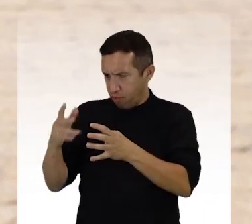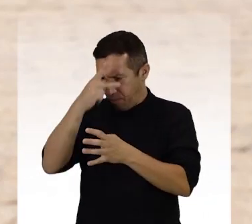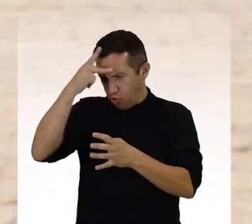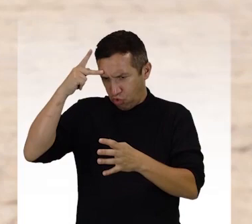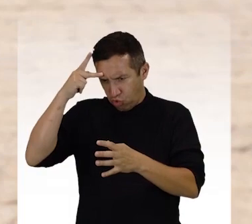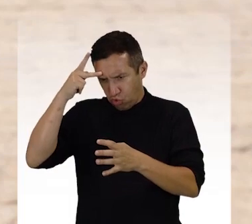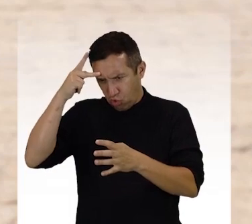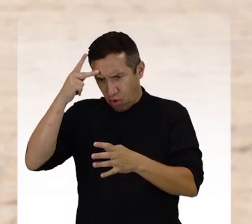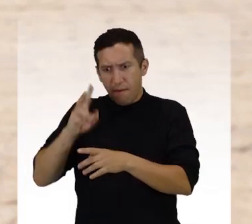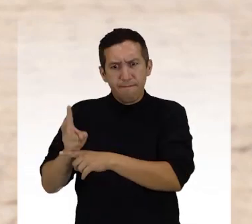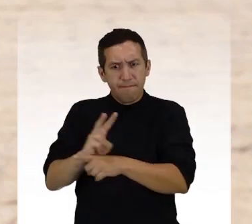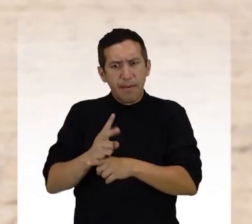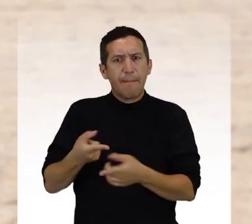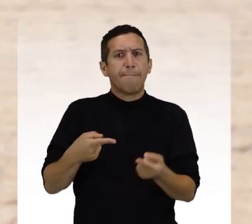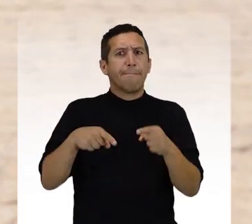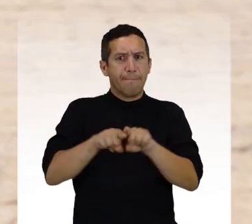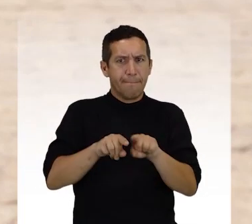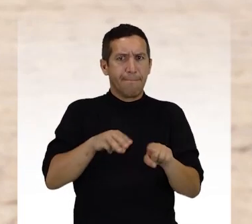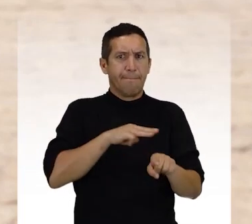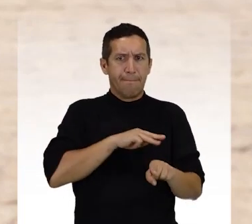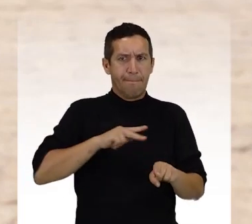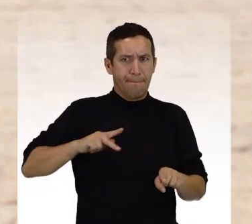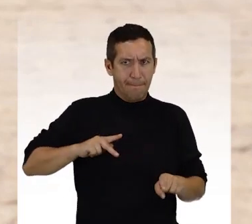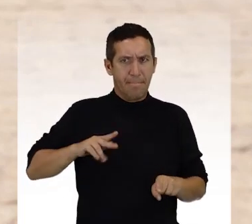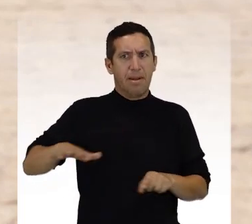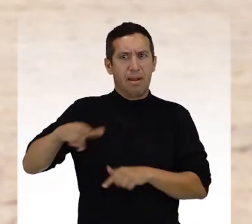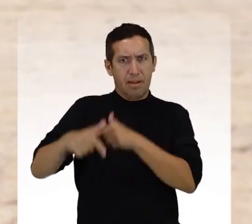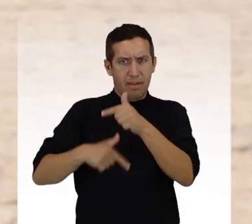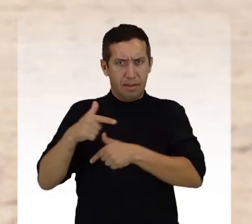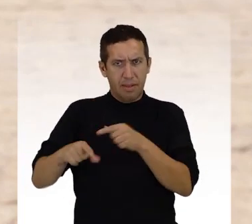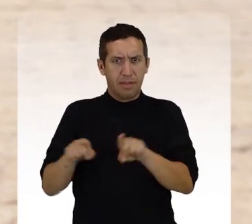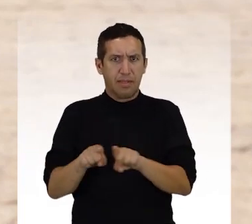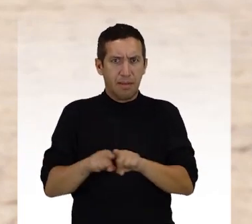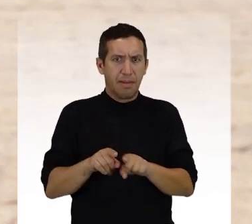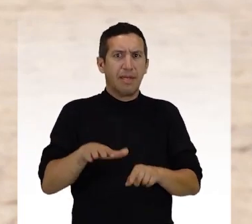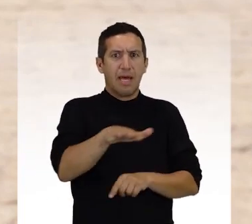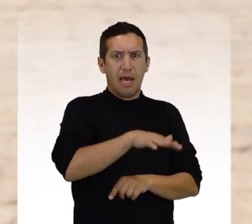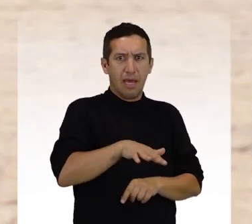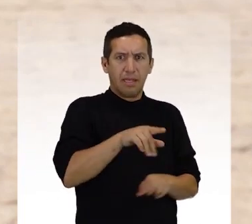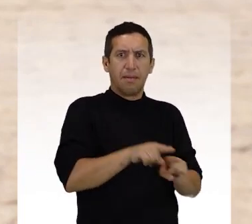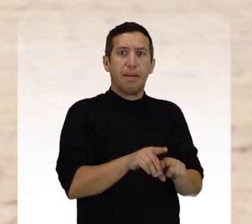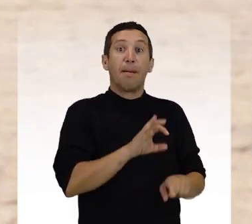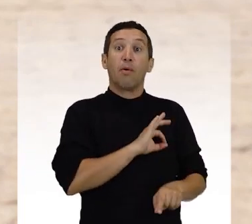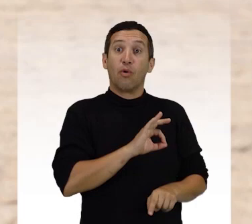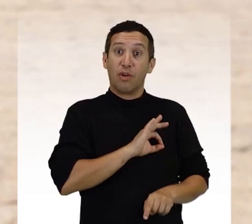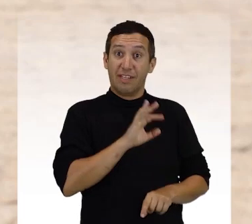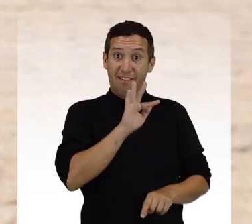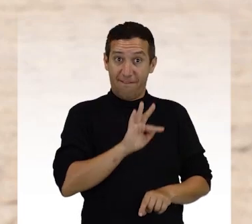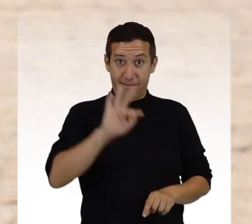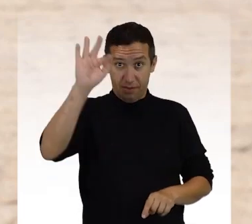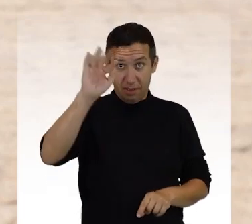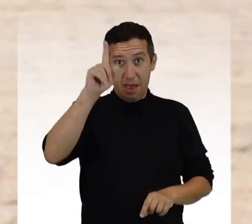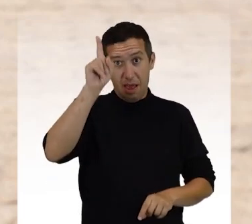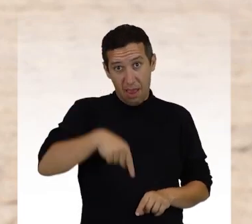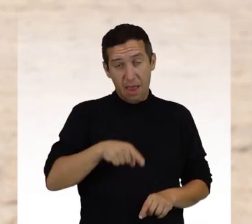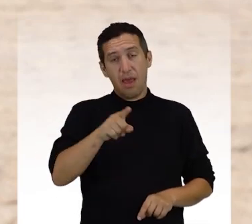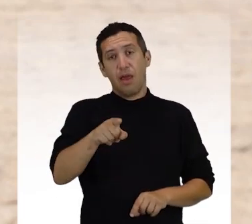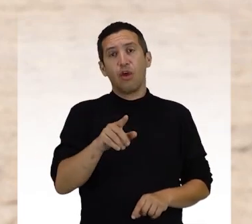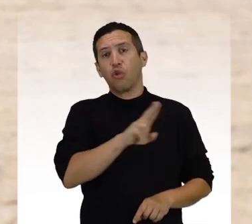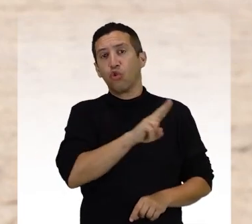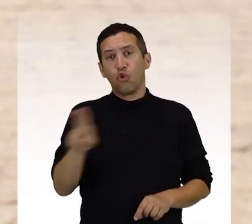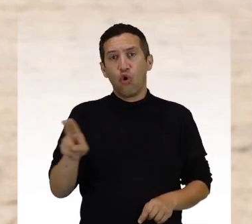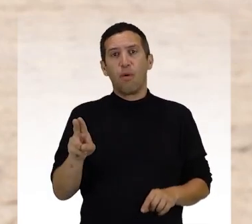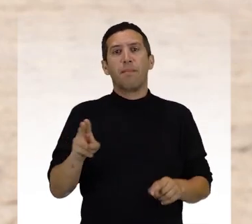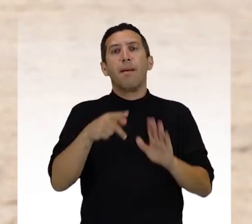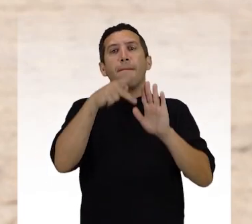uma força-tarefa ainda em 2023, em parceria com o Ministério do Trabalho e Emprego e a Polícia Rodoviária Federal. A